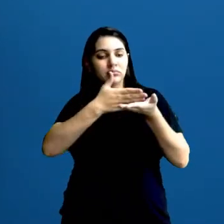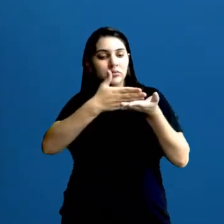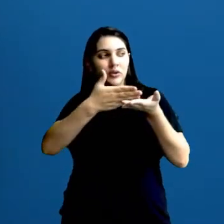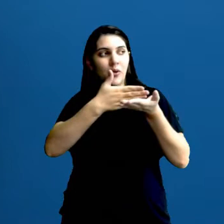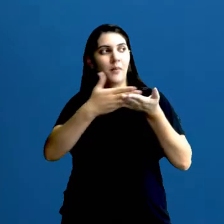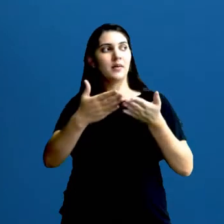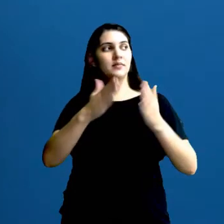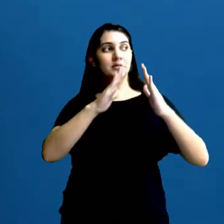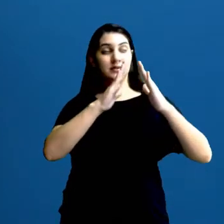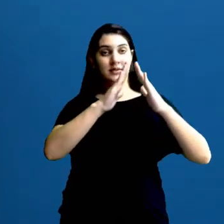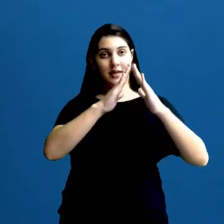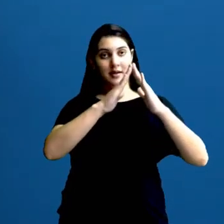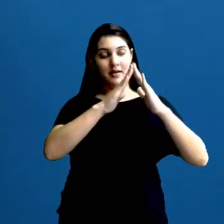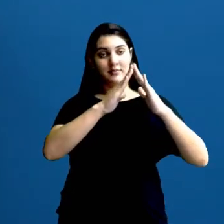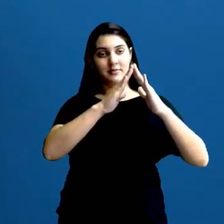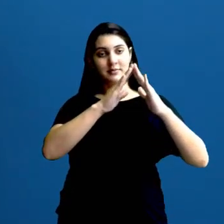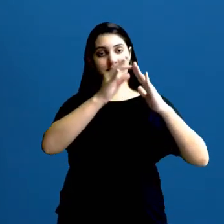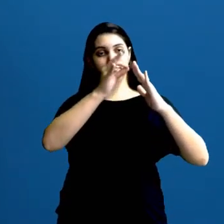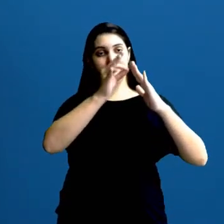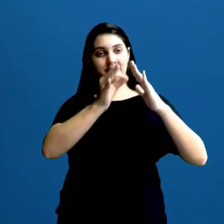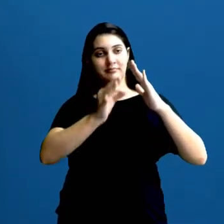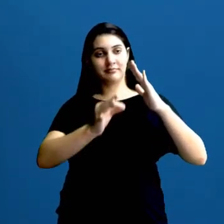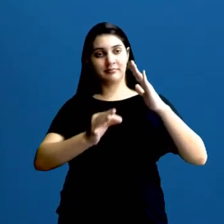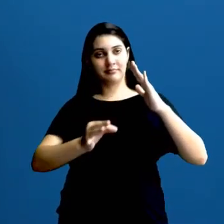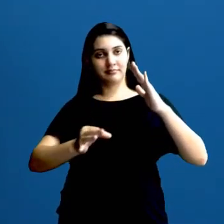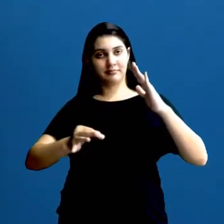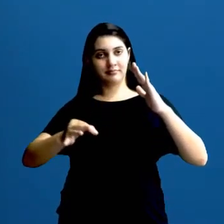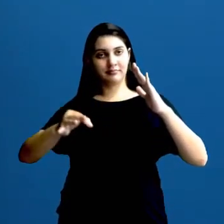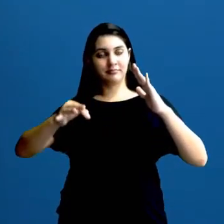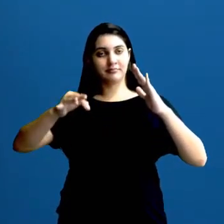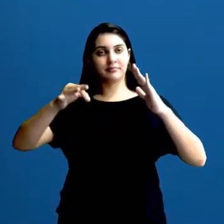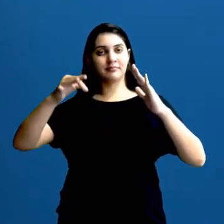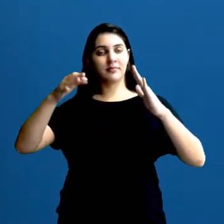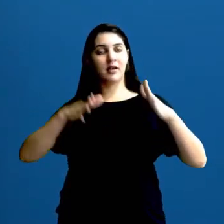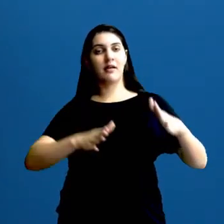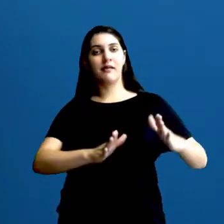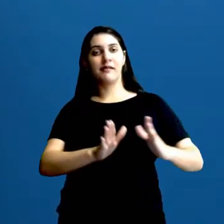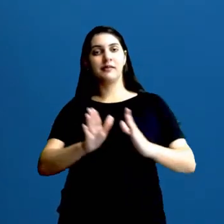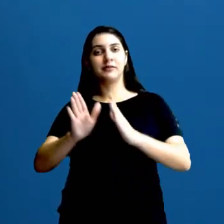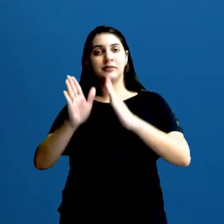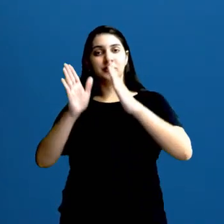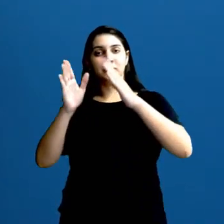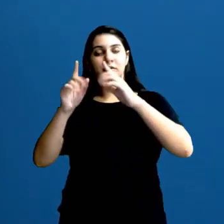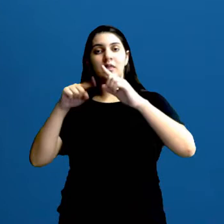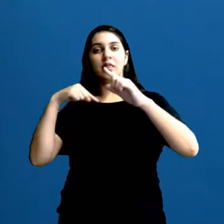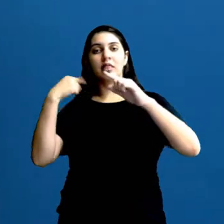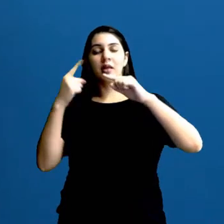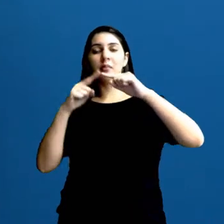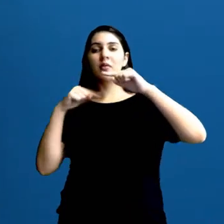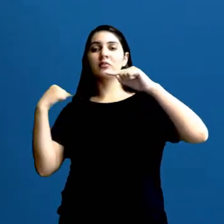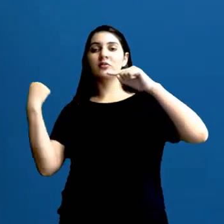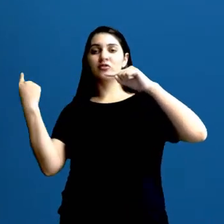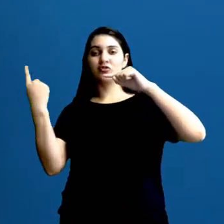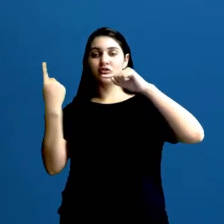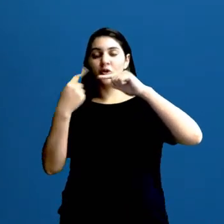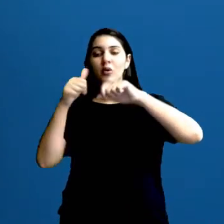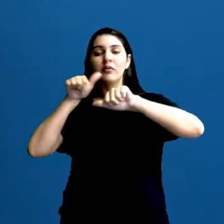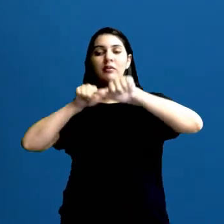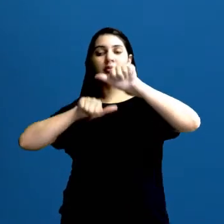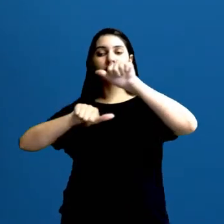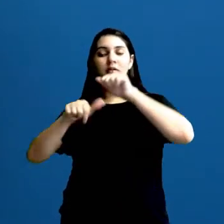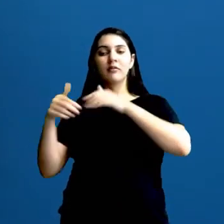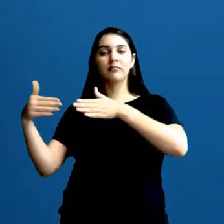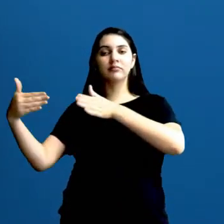aqui da casa. E aí ele andou em direção, depois ele girou e mudou de